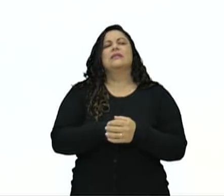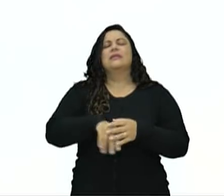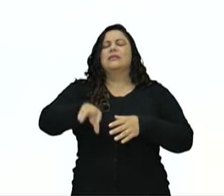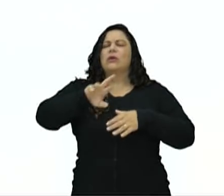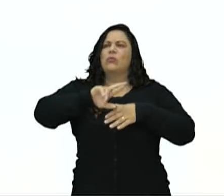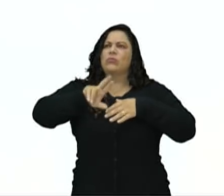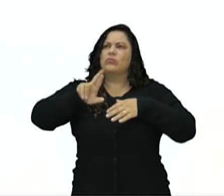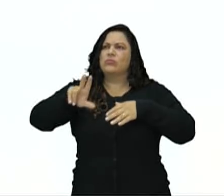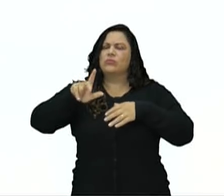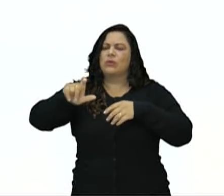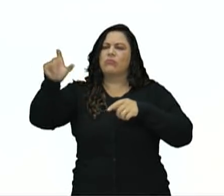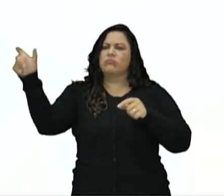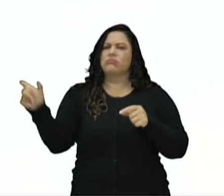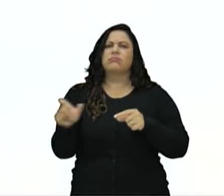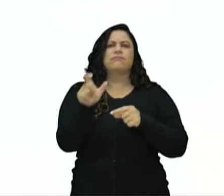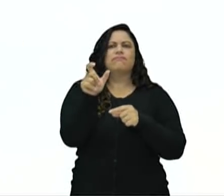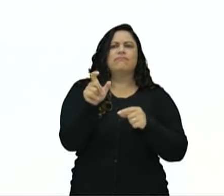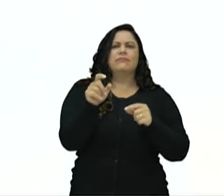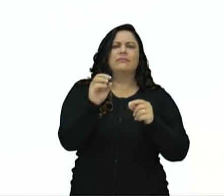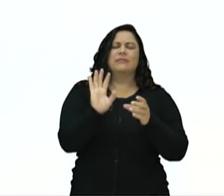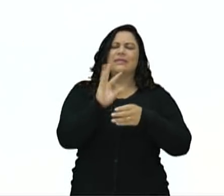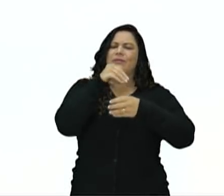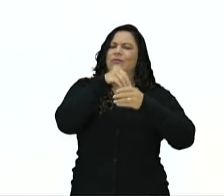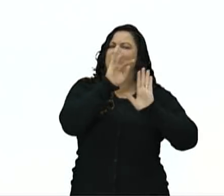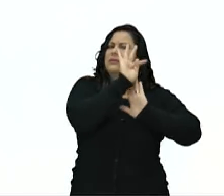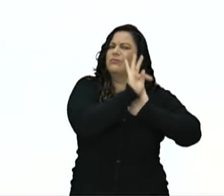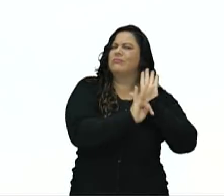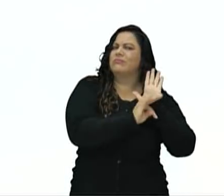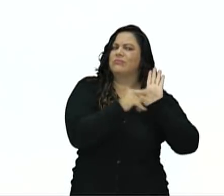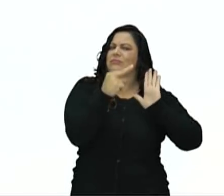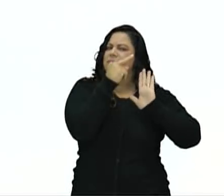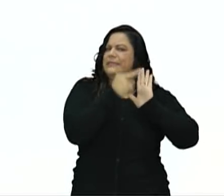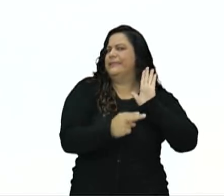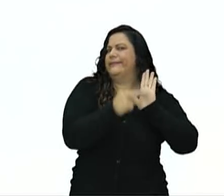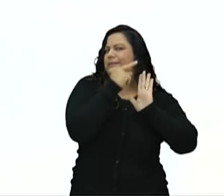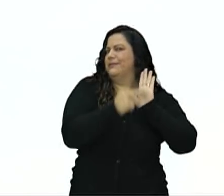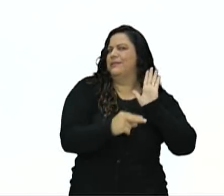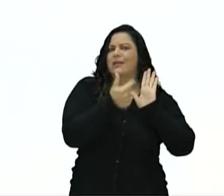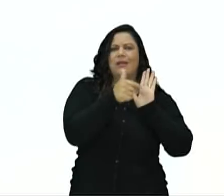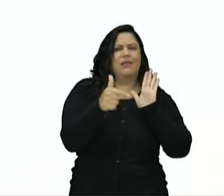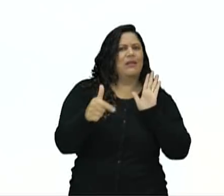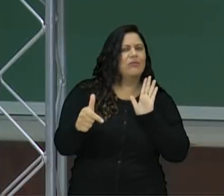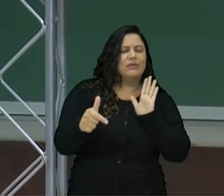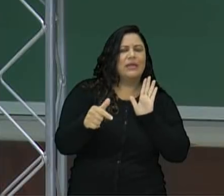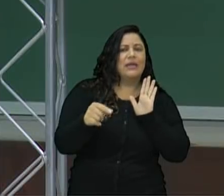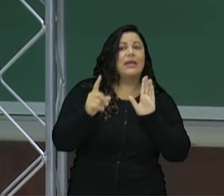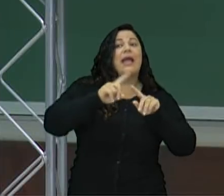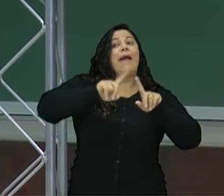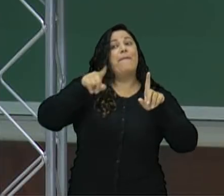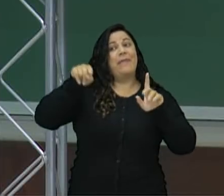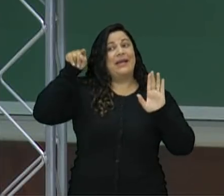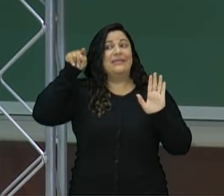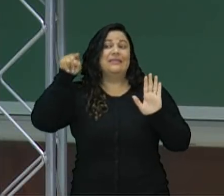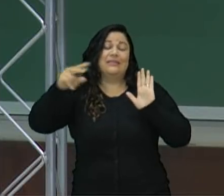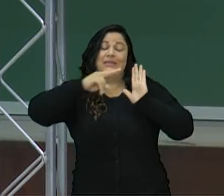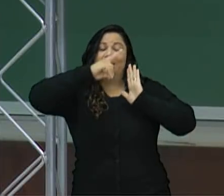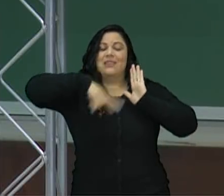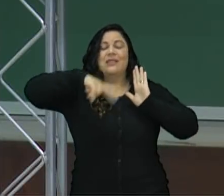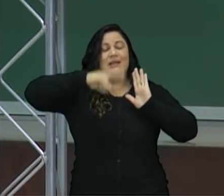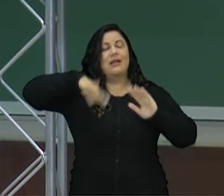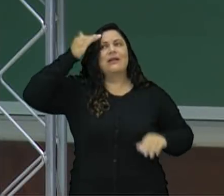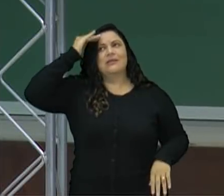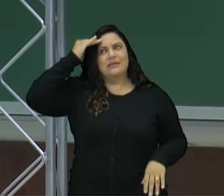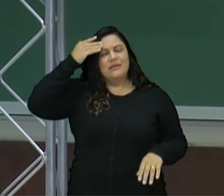elementos extratextuais que não estão ditos no texto, mas que a gente espera que o leitor compreenda, porque